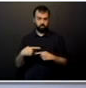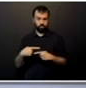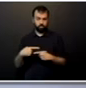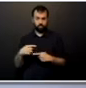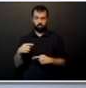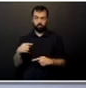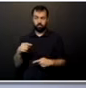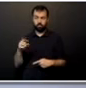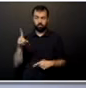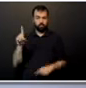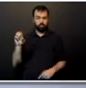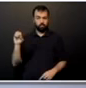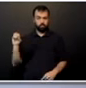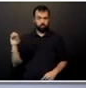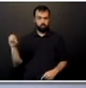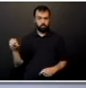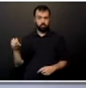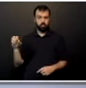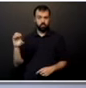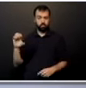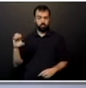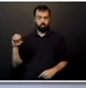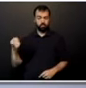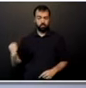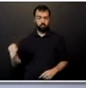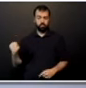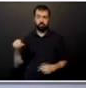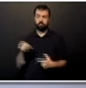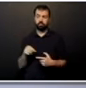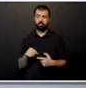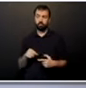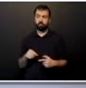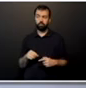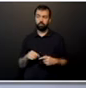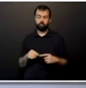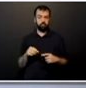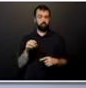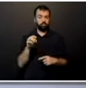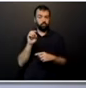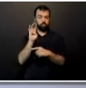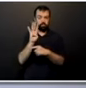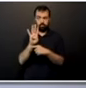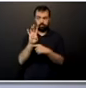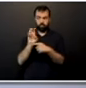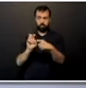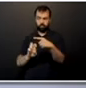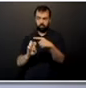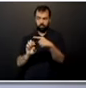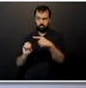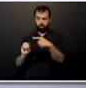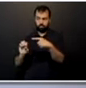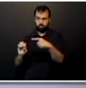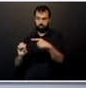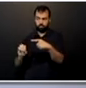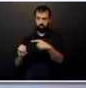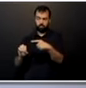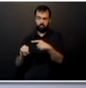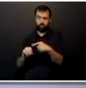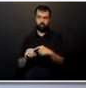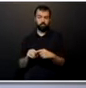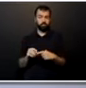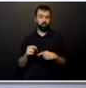terão 500 cm importante colocarmos todos os valores nas mesmas unidades de medida